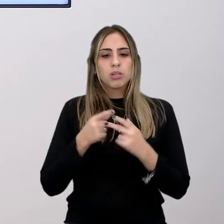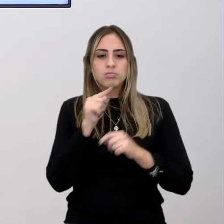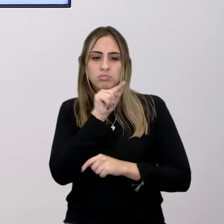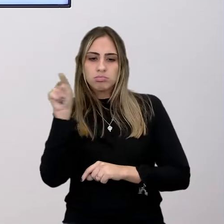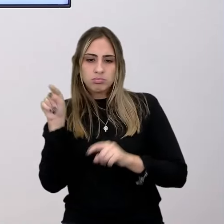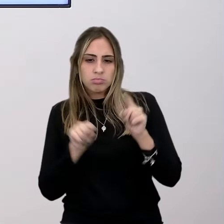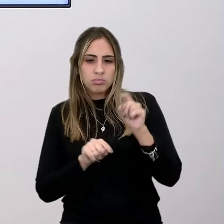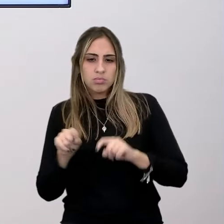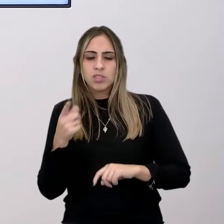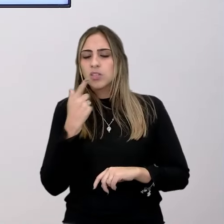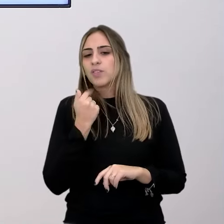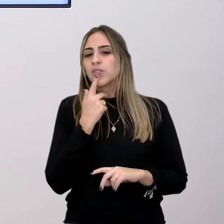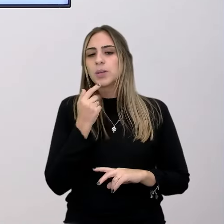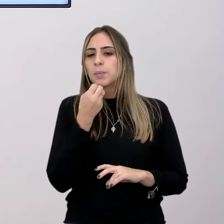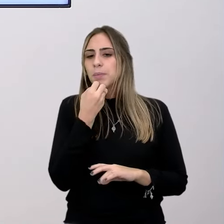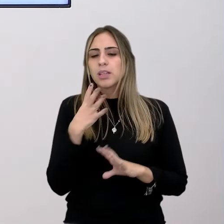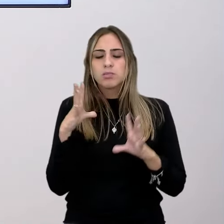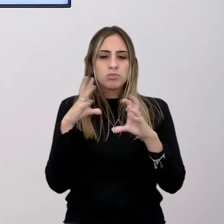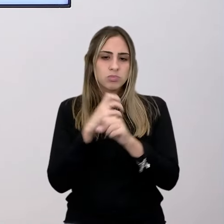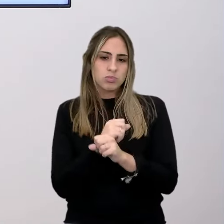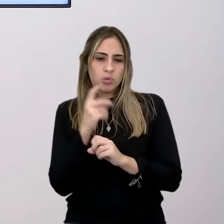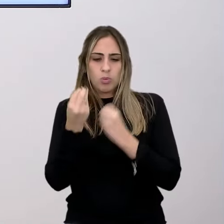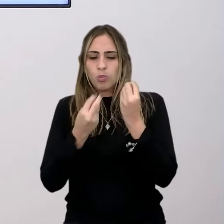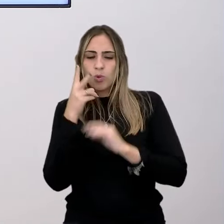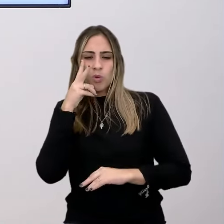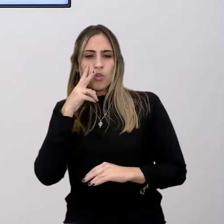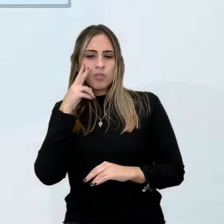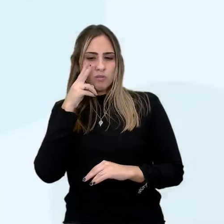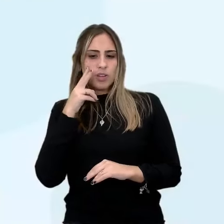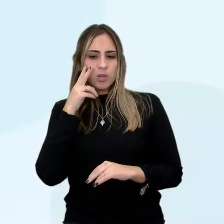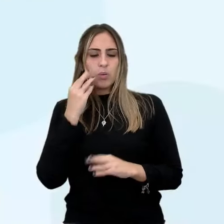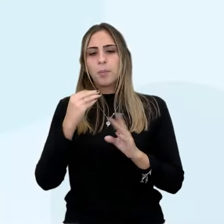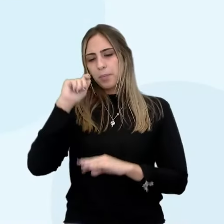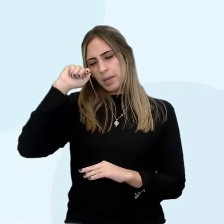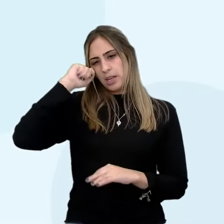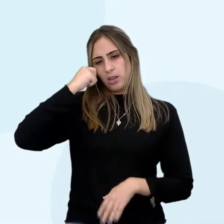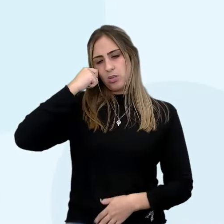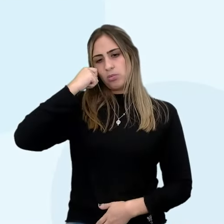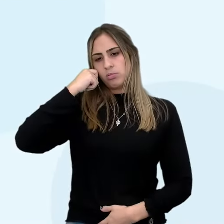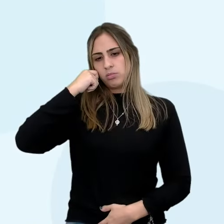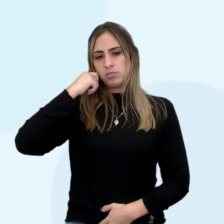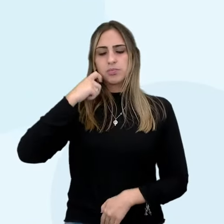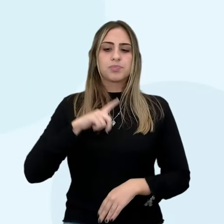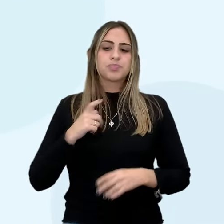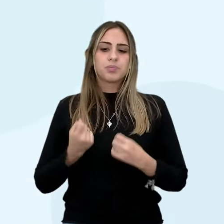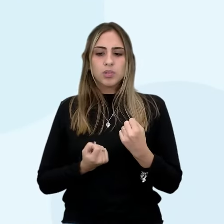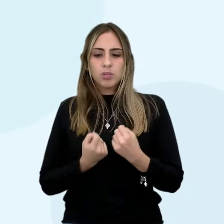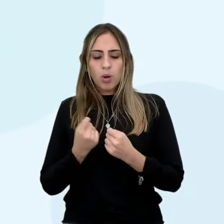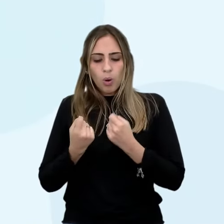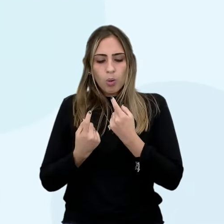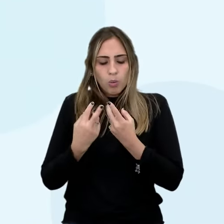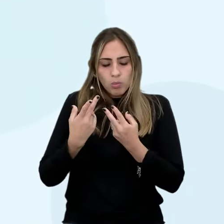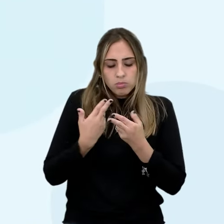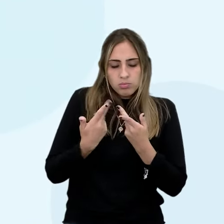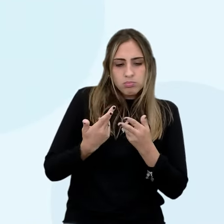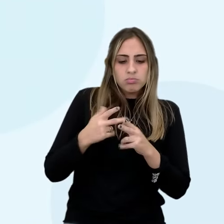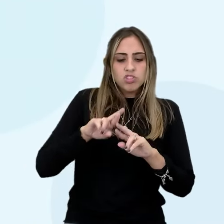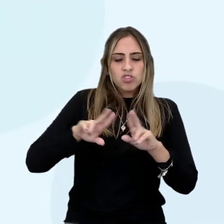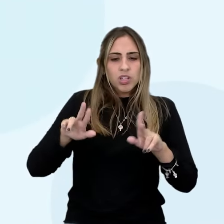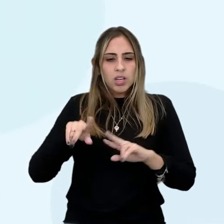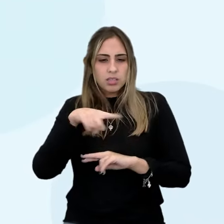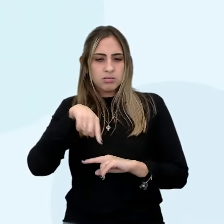aqui ó de um vermelho bem escuro Talvez um vinho e preto talvez a gente ter alguma diferença aí na coloração